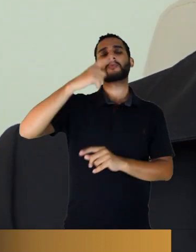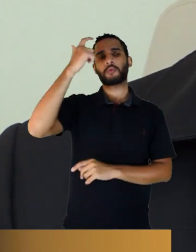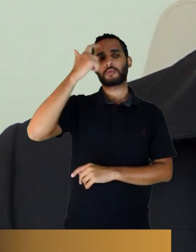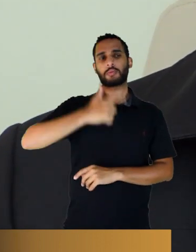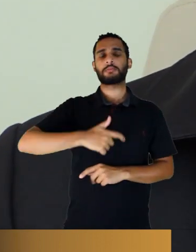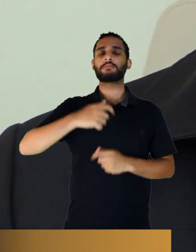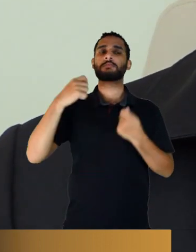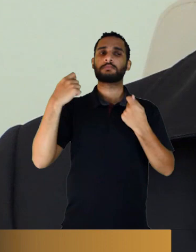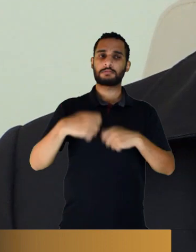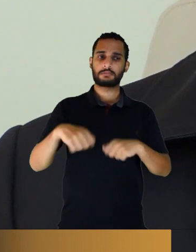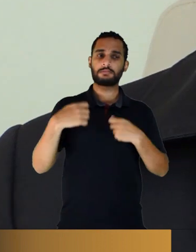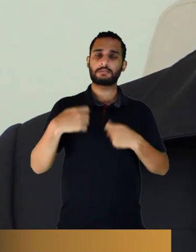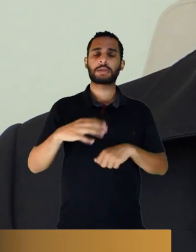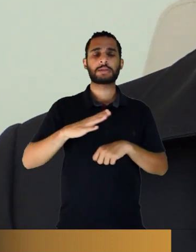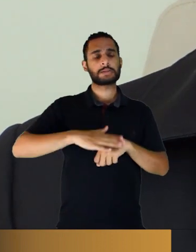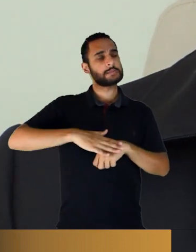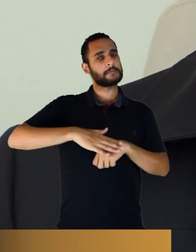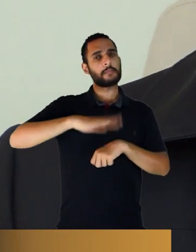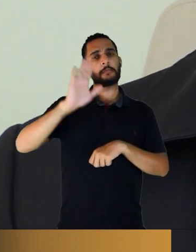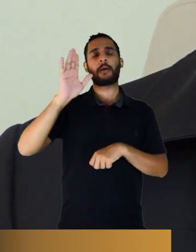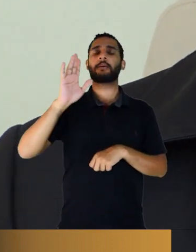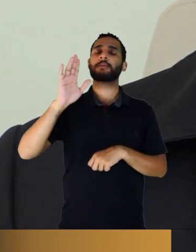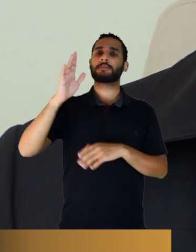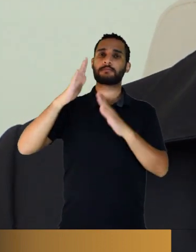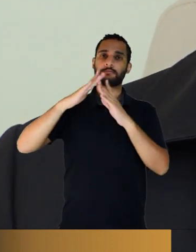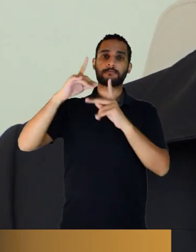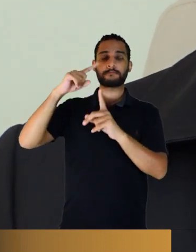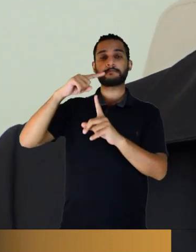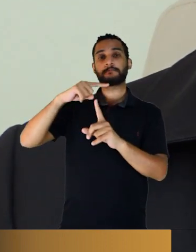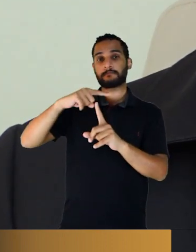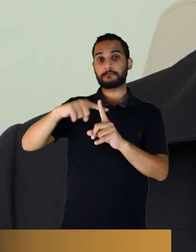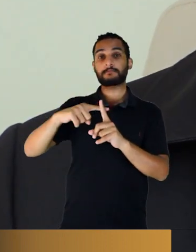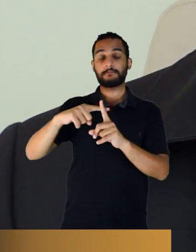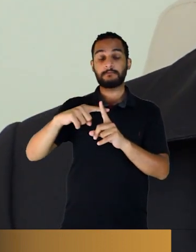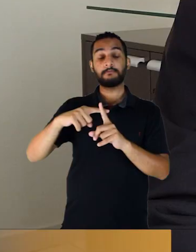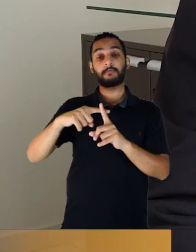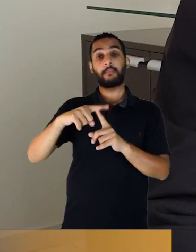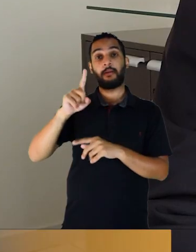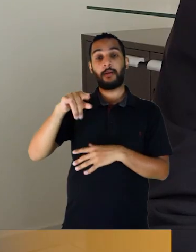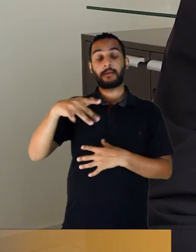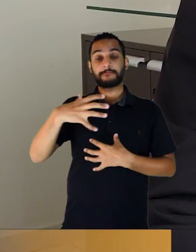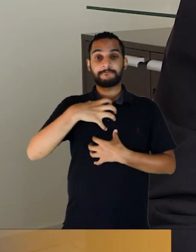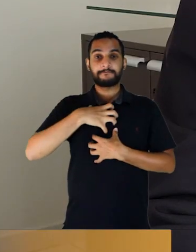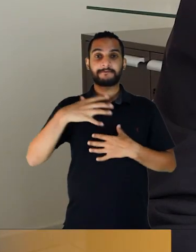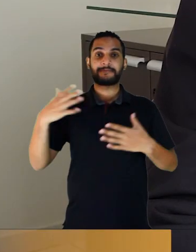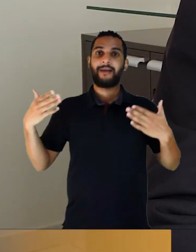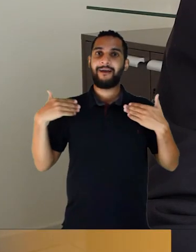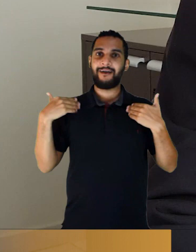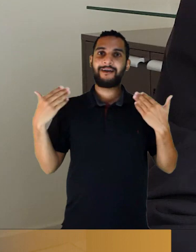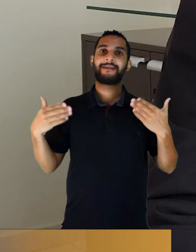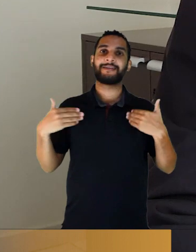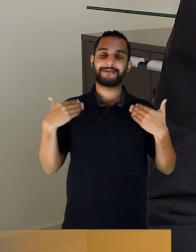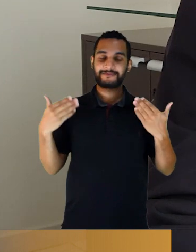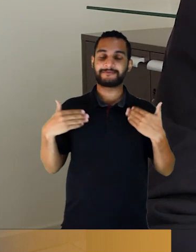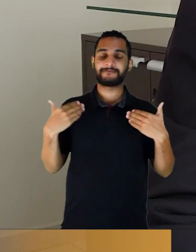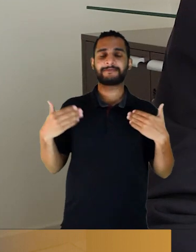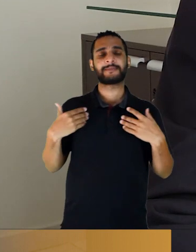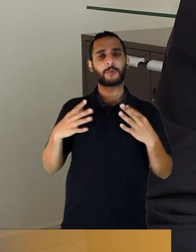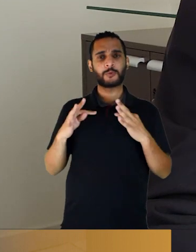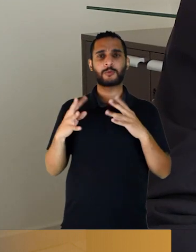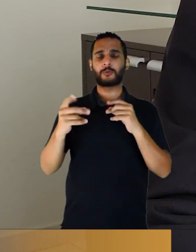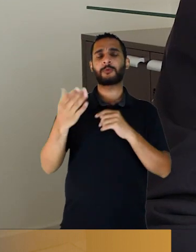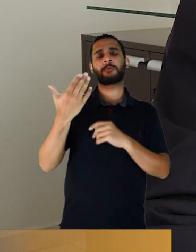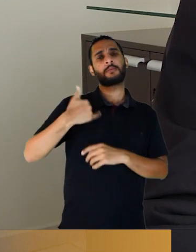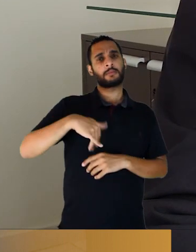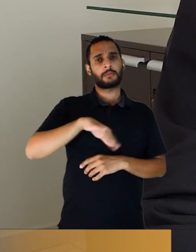Igreja. Somos e devemos ser sempre mais Igreja. Esta deve constituir uma alegria muito